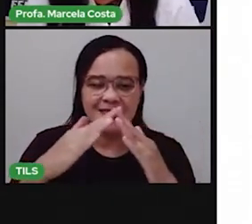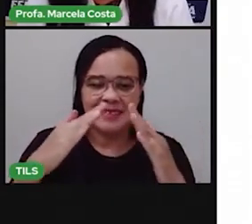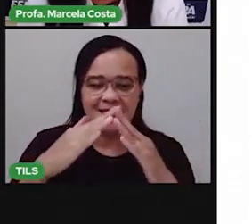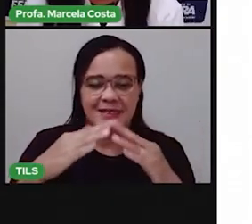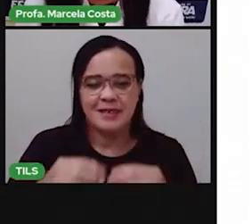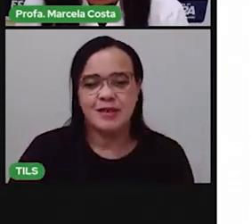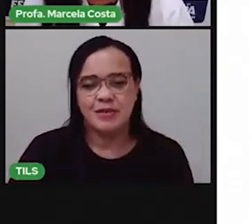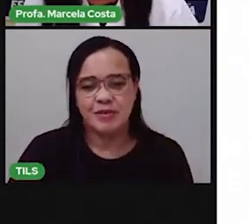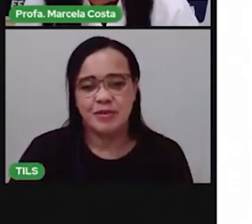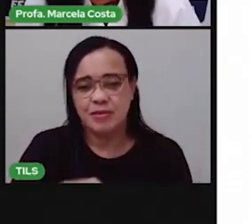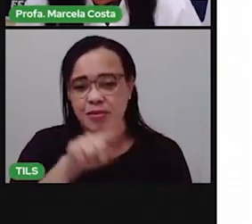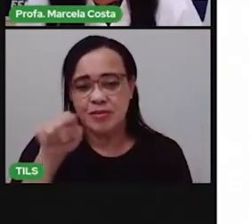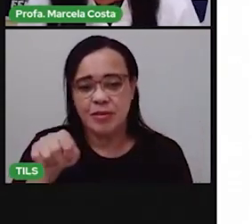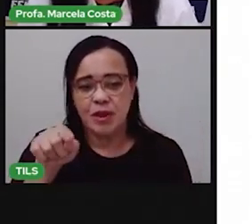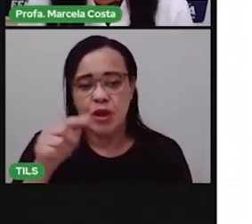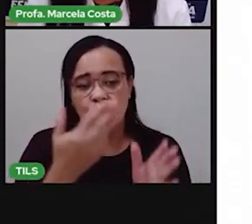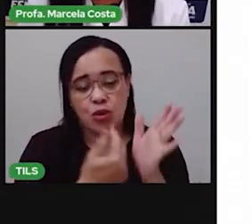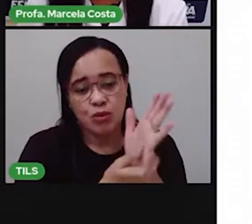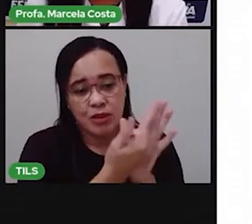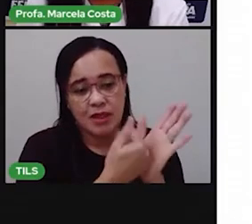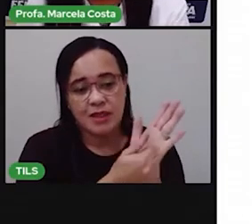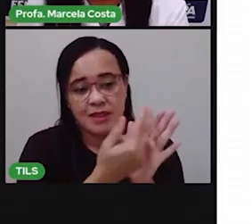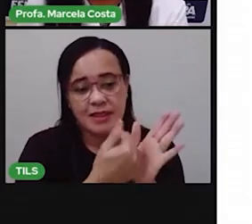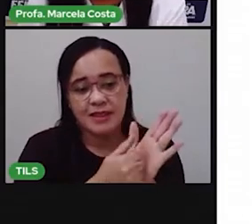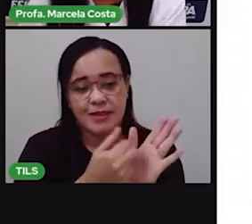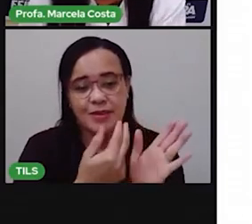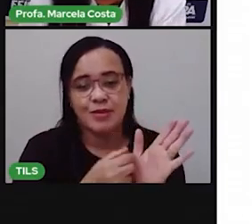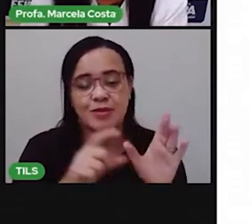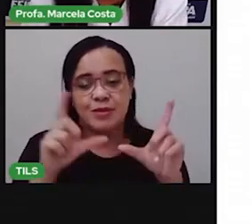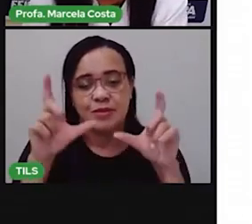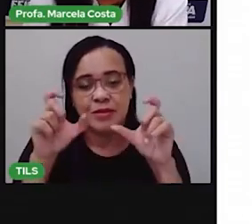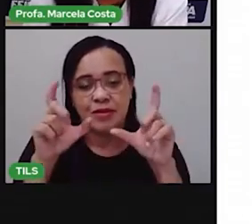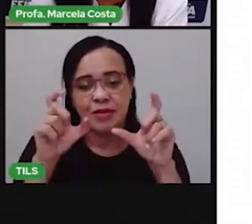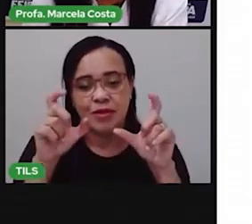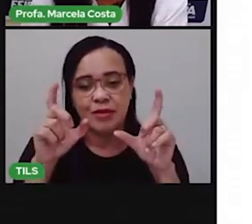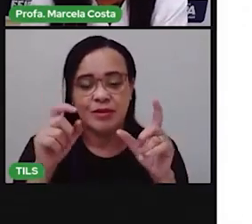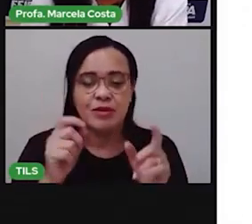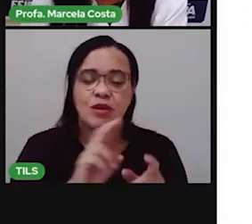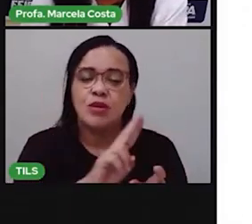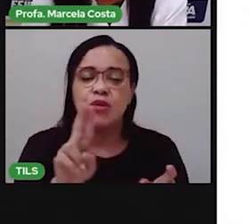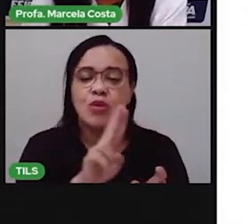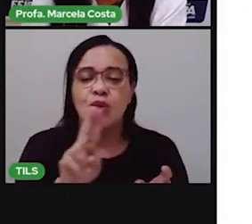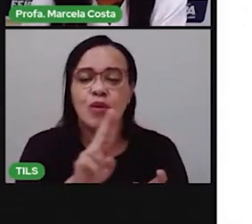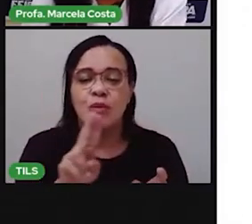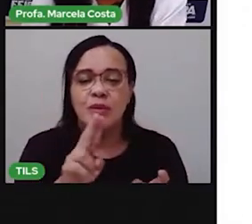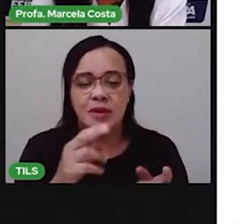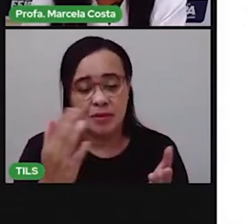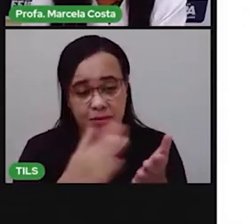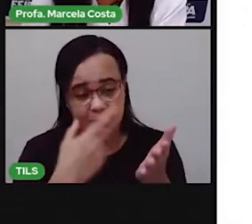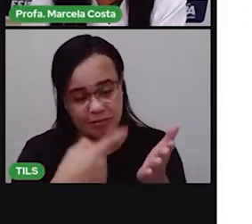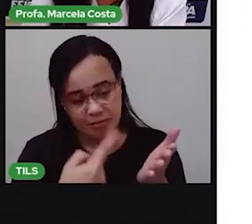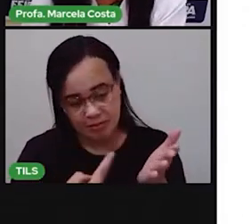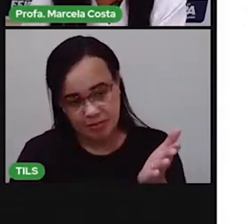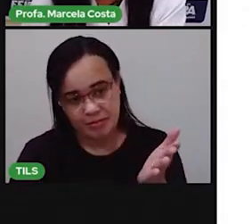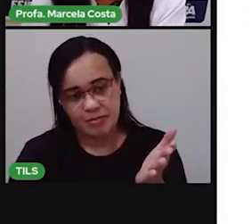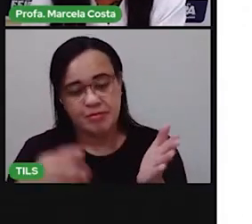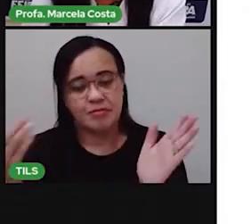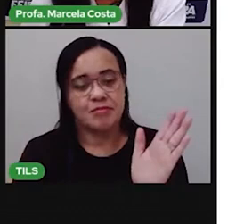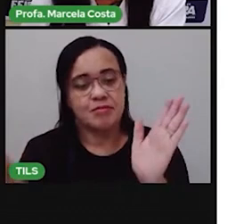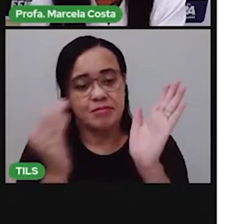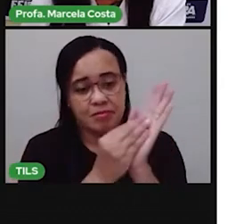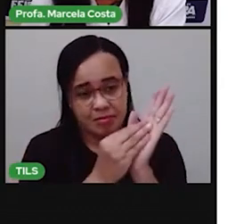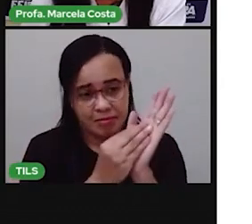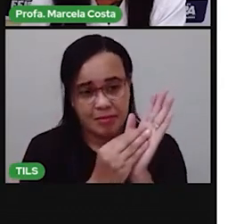Agora aqui, essa outra imagem. Escreva aí no seu caderno. Tente